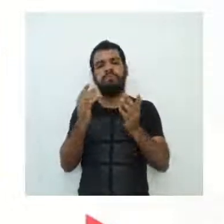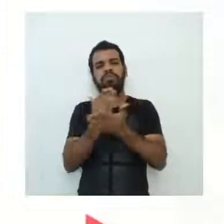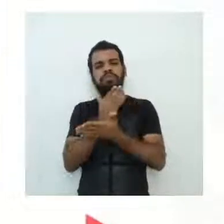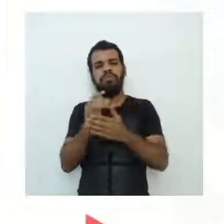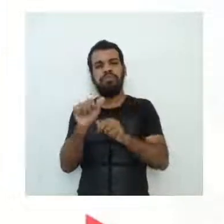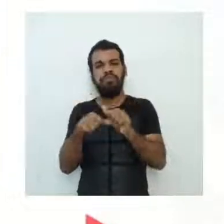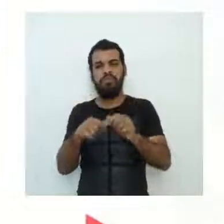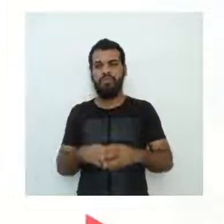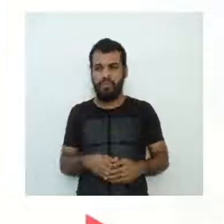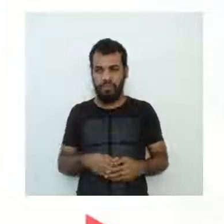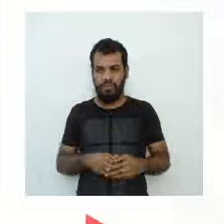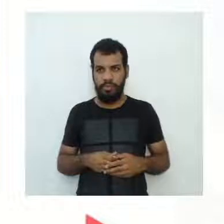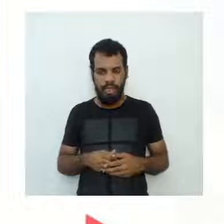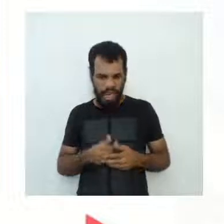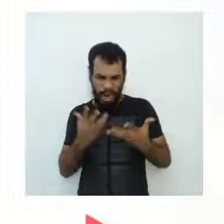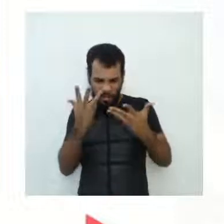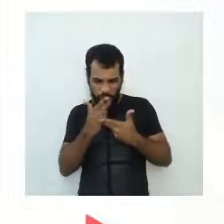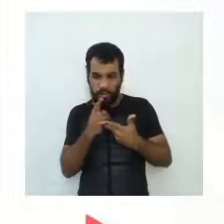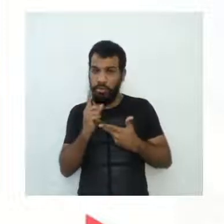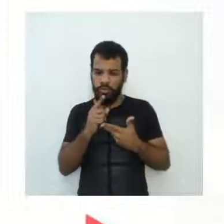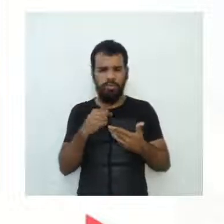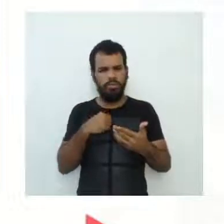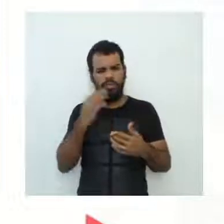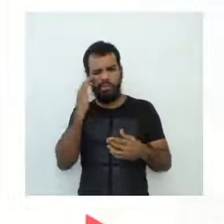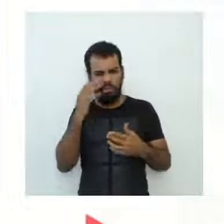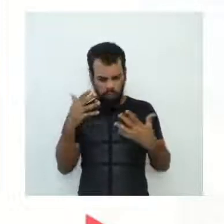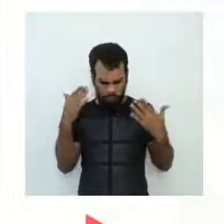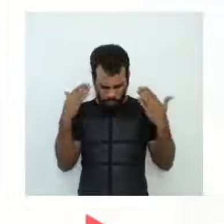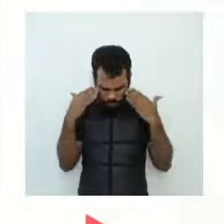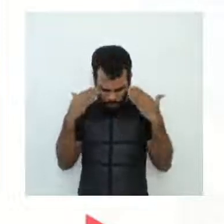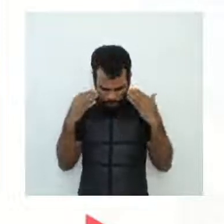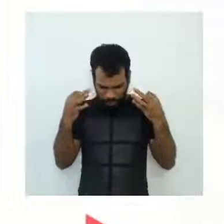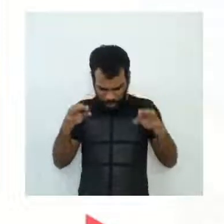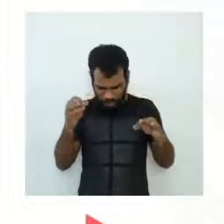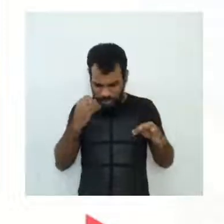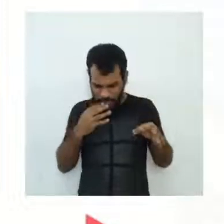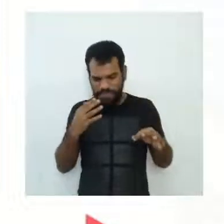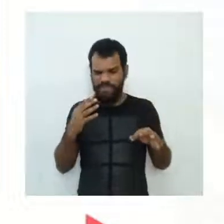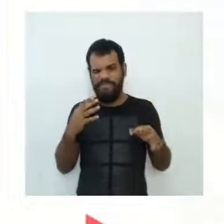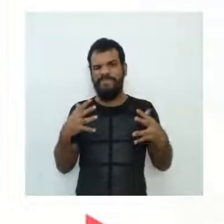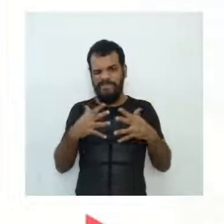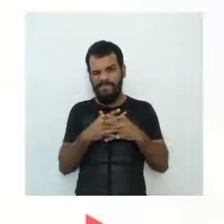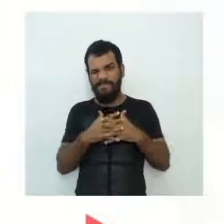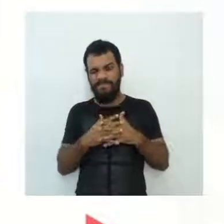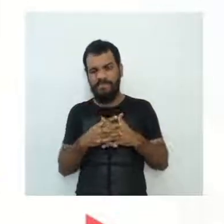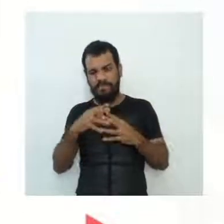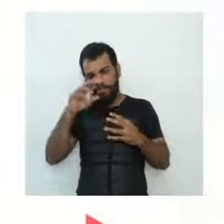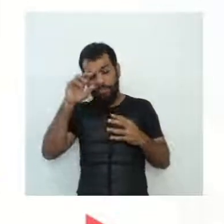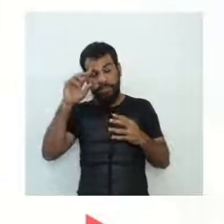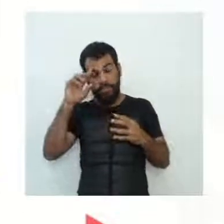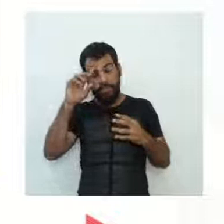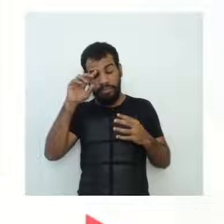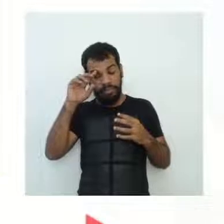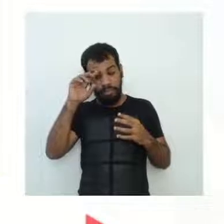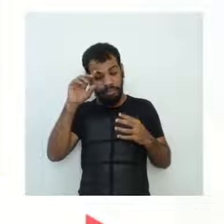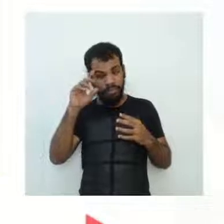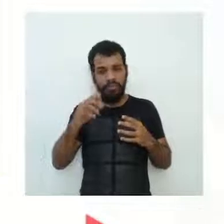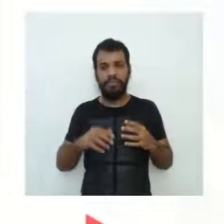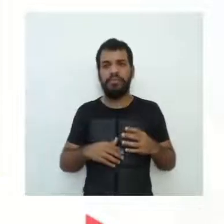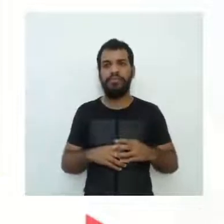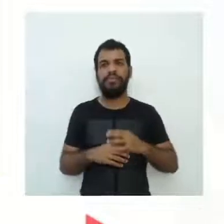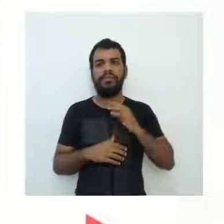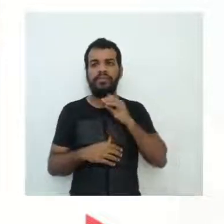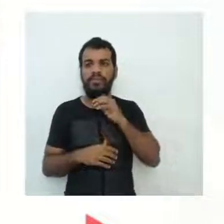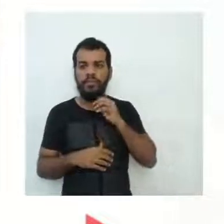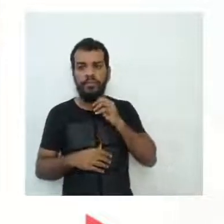só questão de estética. Fica realmente complicado a gente entender bem o que a pessoa quer nos dizer quando as normas